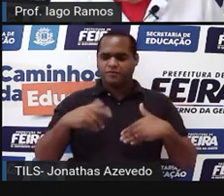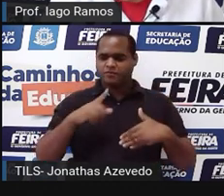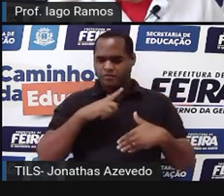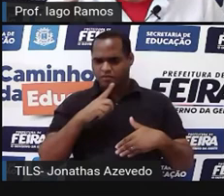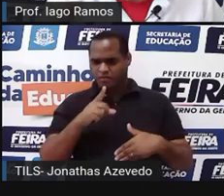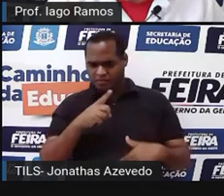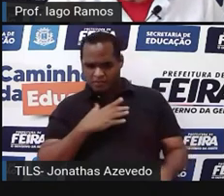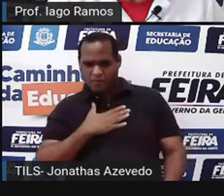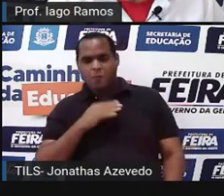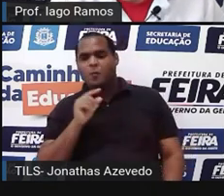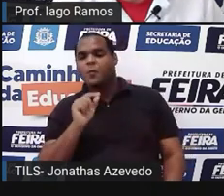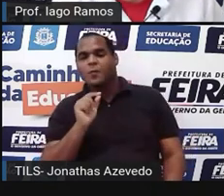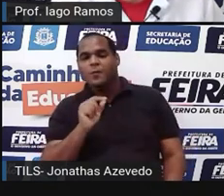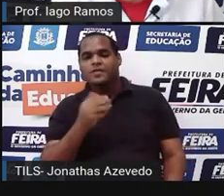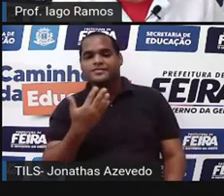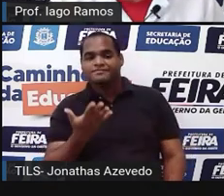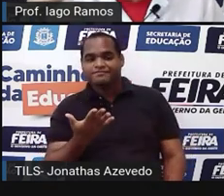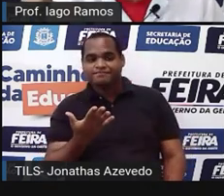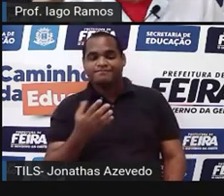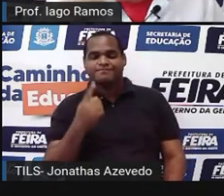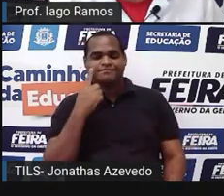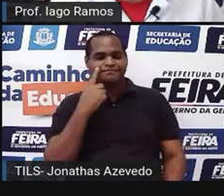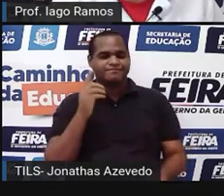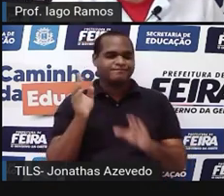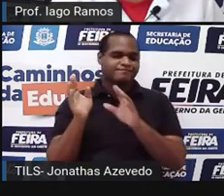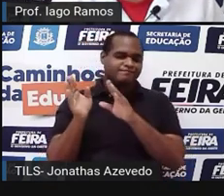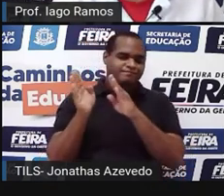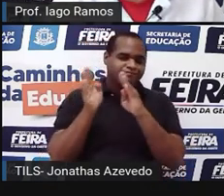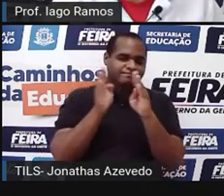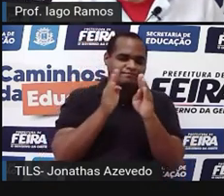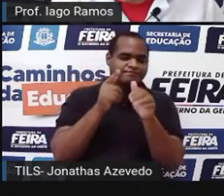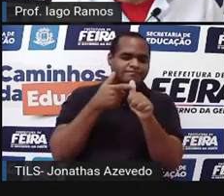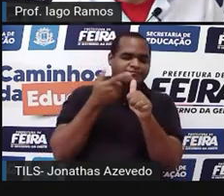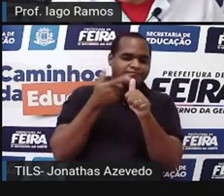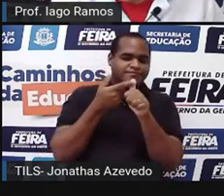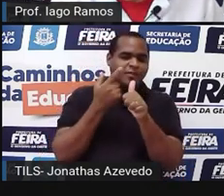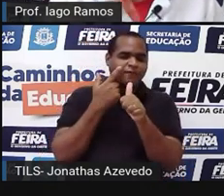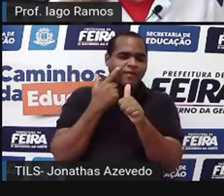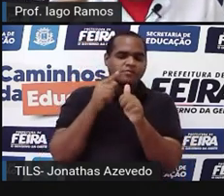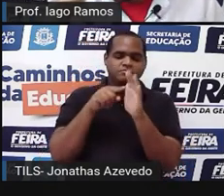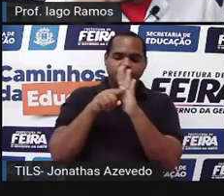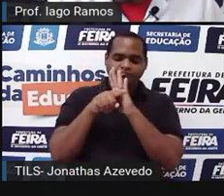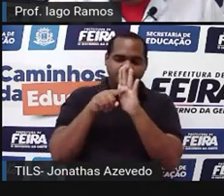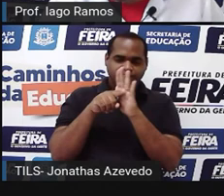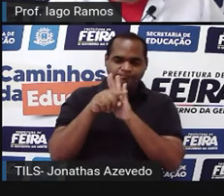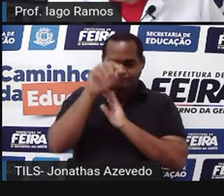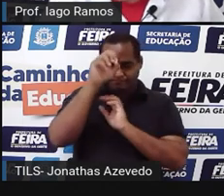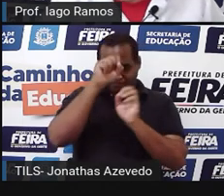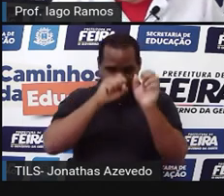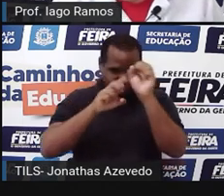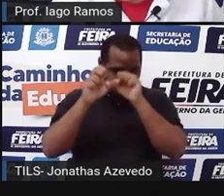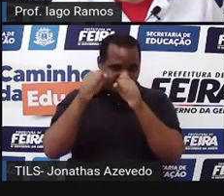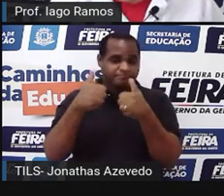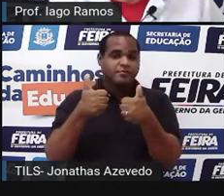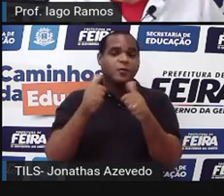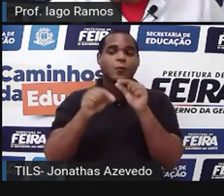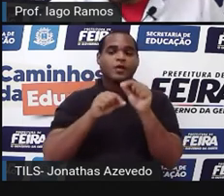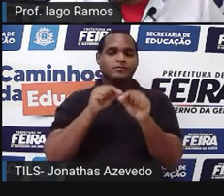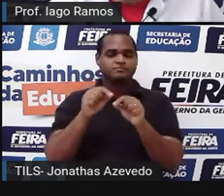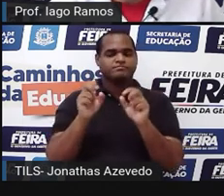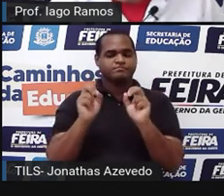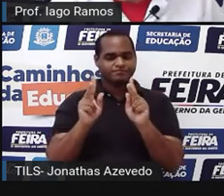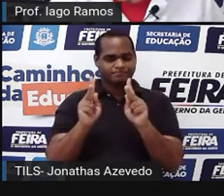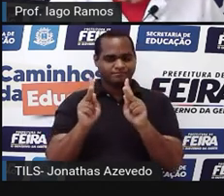Quando você for responder essa pergunta, com certeza você vai precisar avaliar o que é que você conseguiu aprender nessa aula aqui, tá